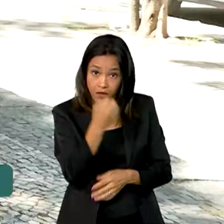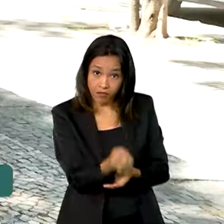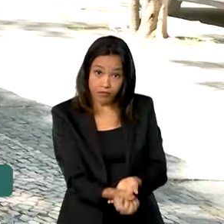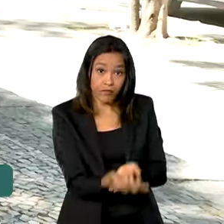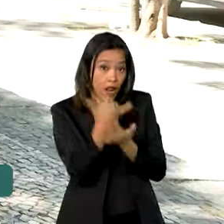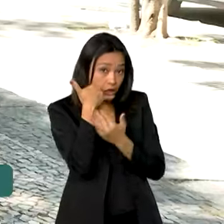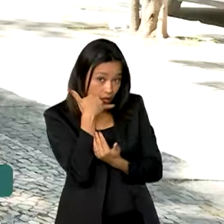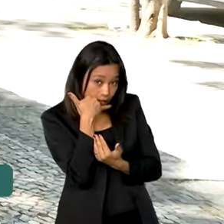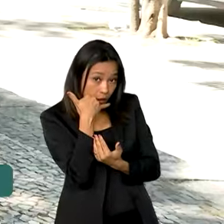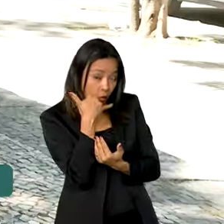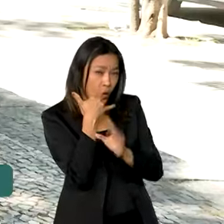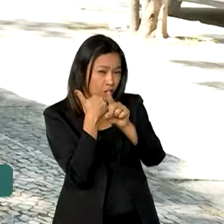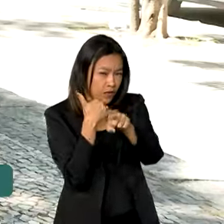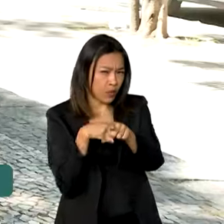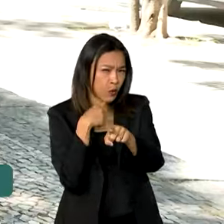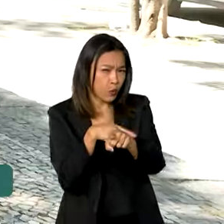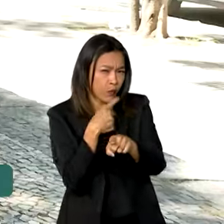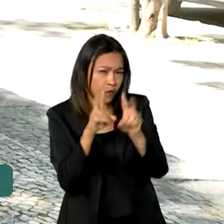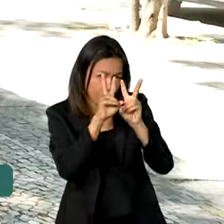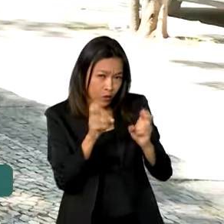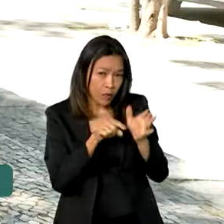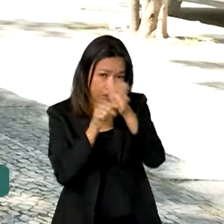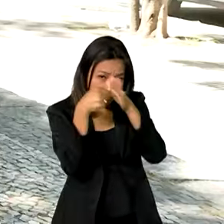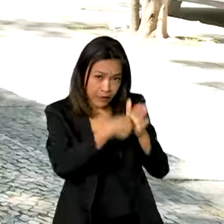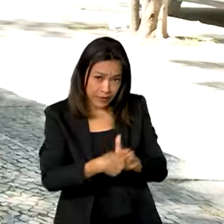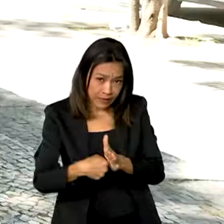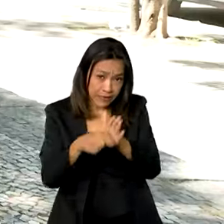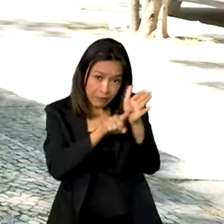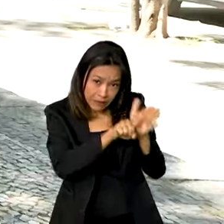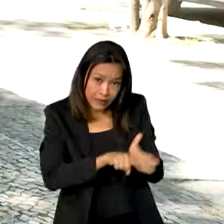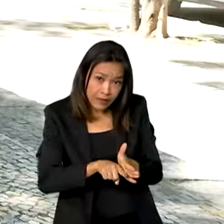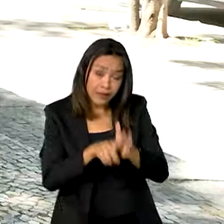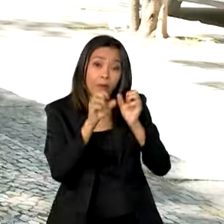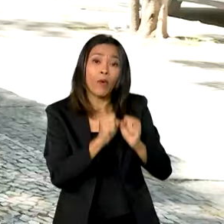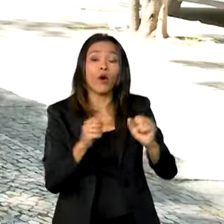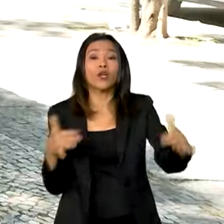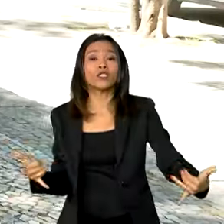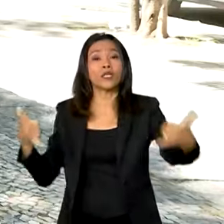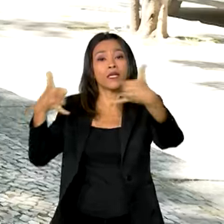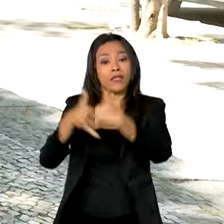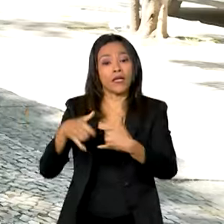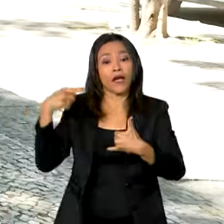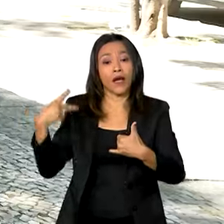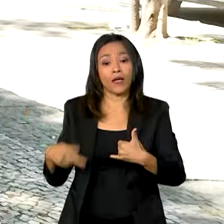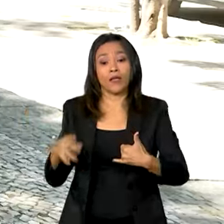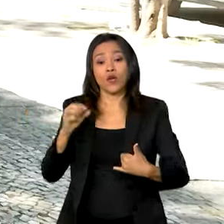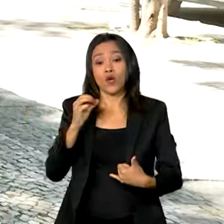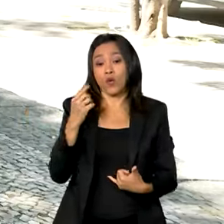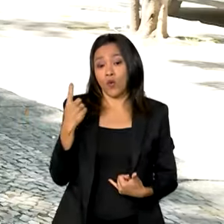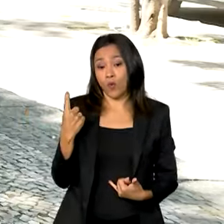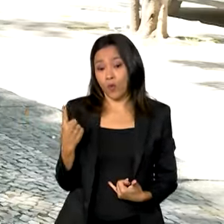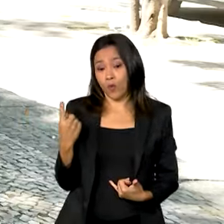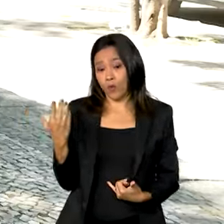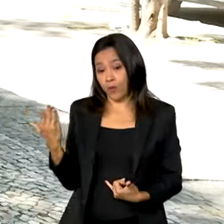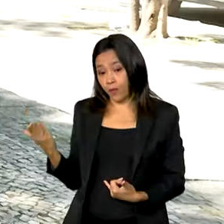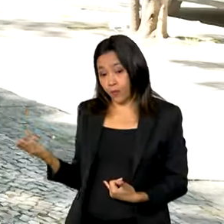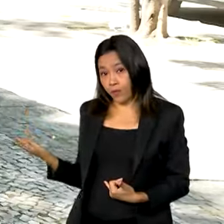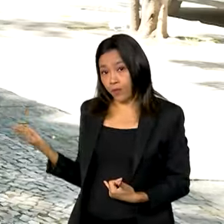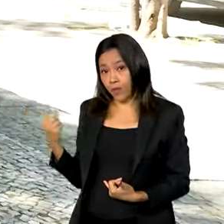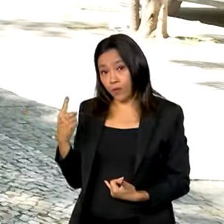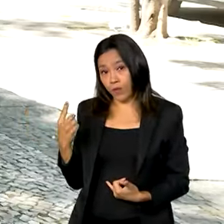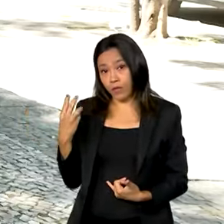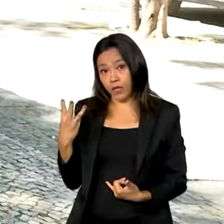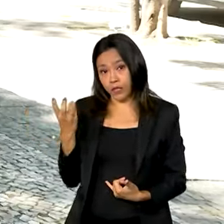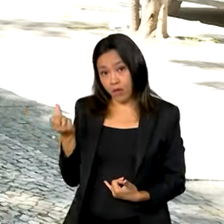ligação ou tem dúvida sobre a pesquisa, pode entrar em contato com o Disque Saúde pelo 136. O levantamento